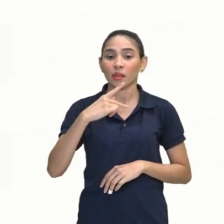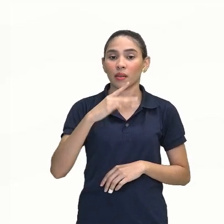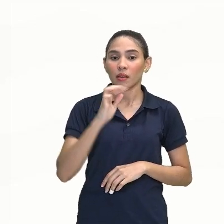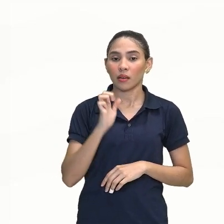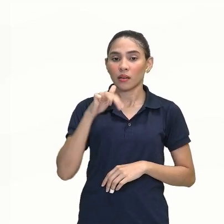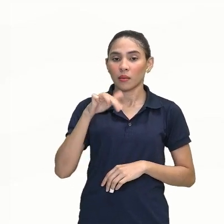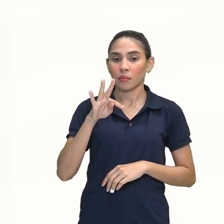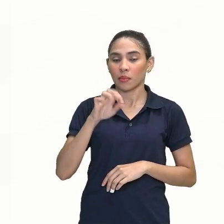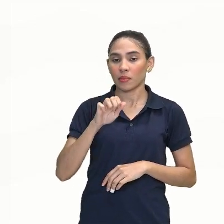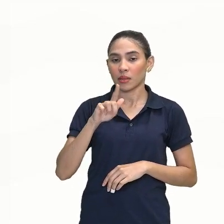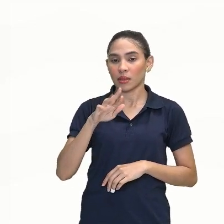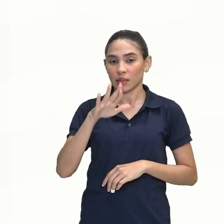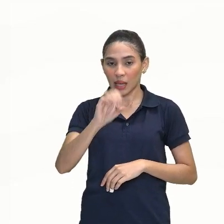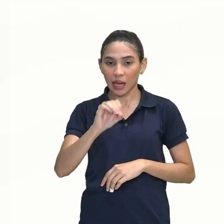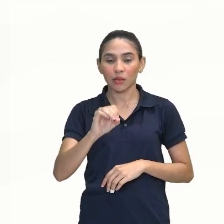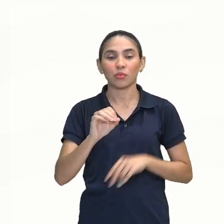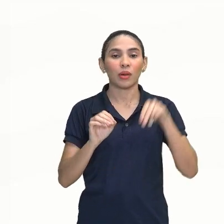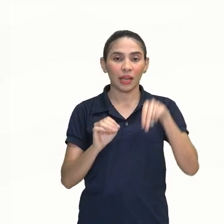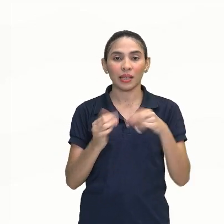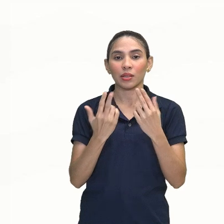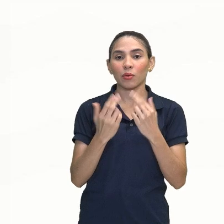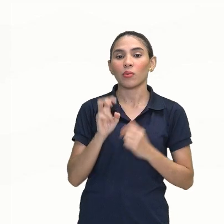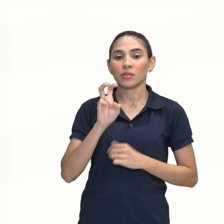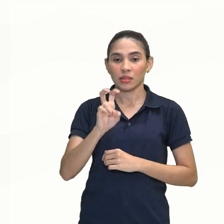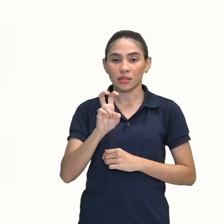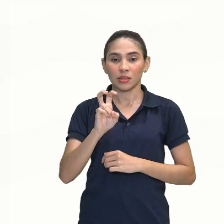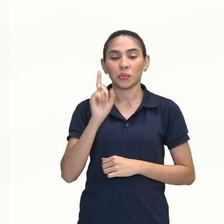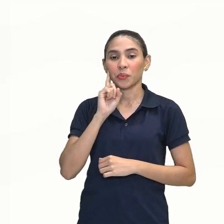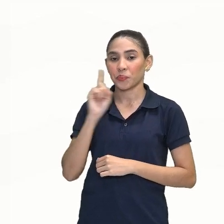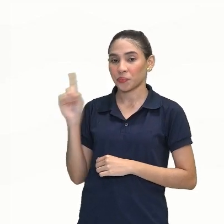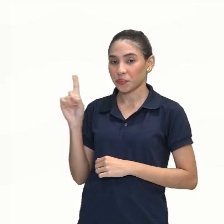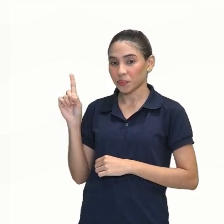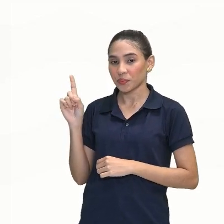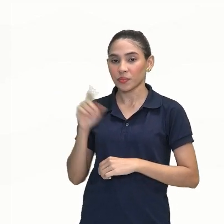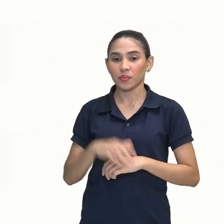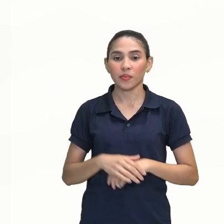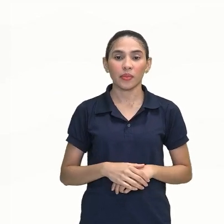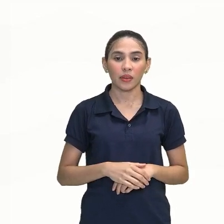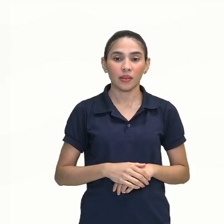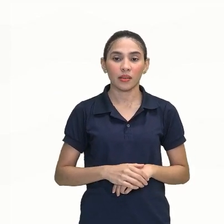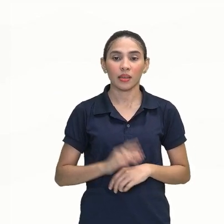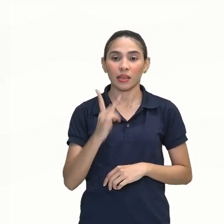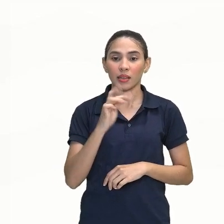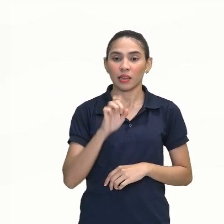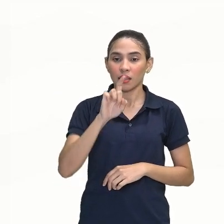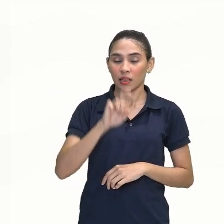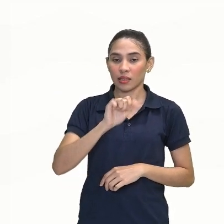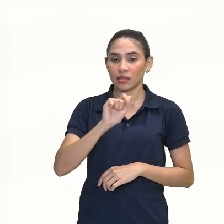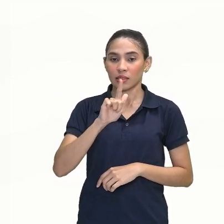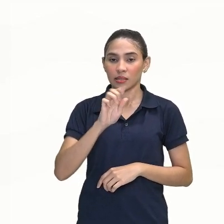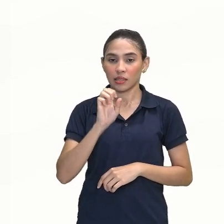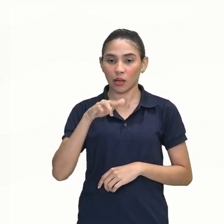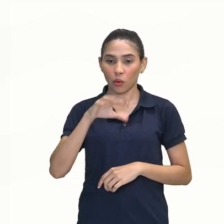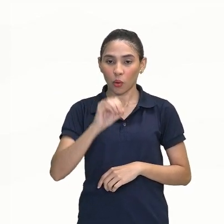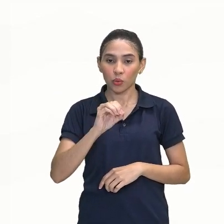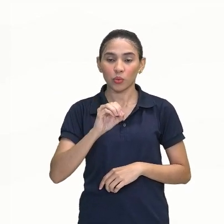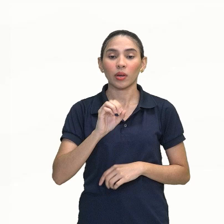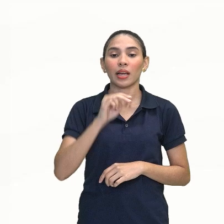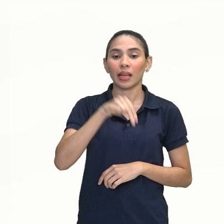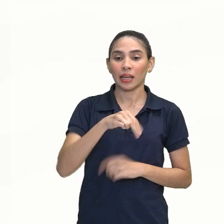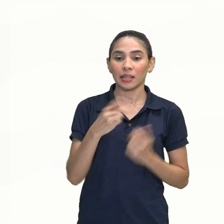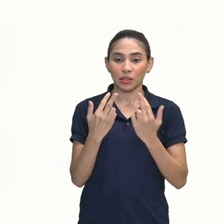pentágono regular, meu N igual a 5. Meu hexágono regular é meu